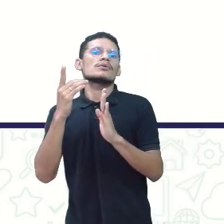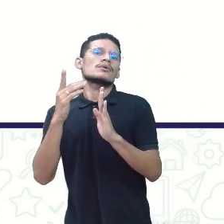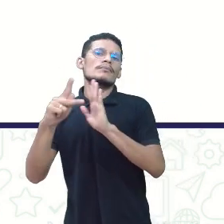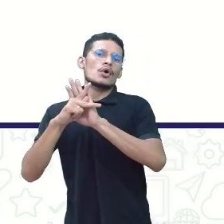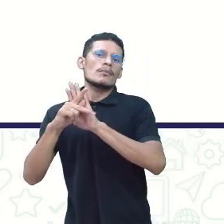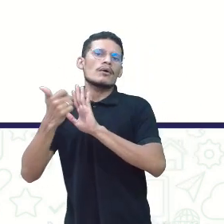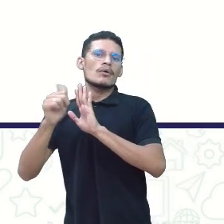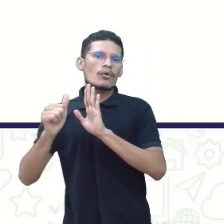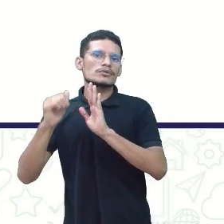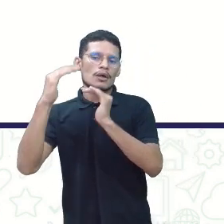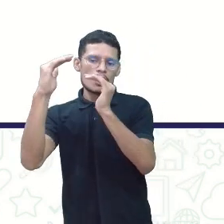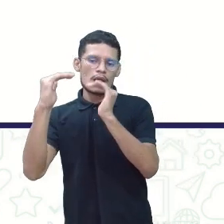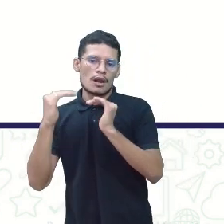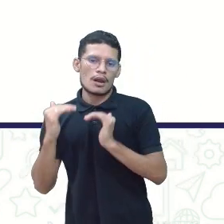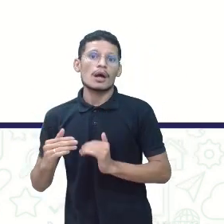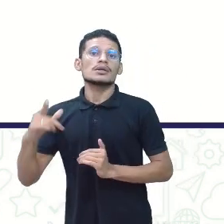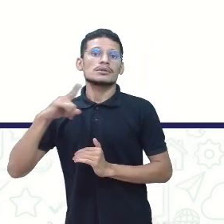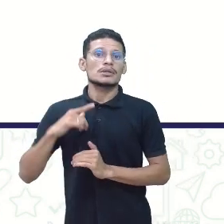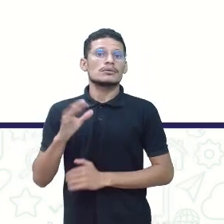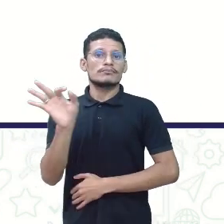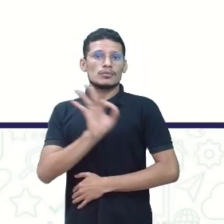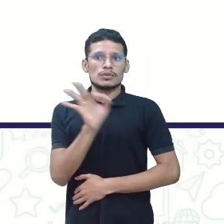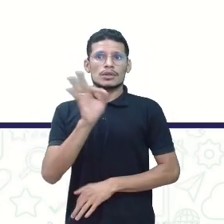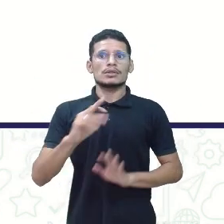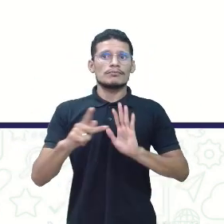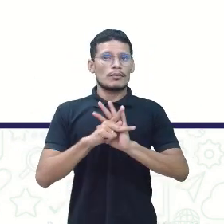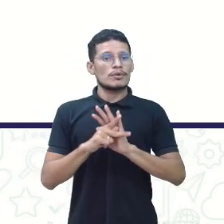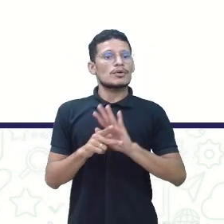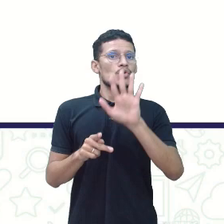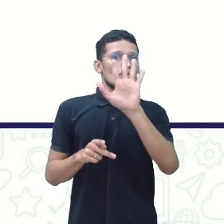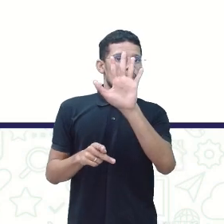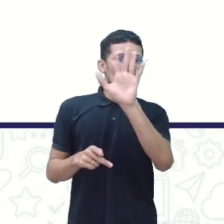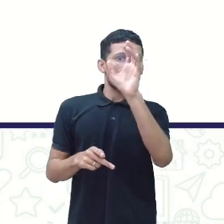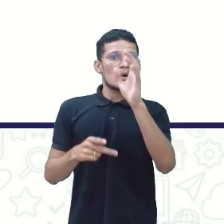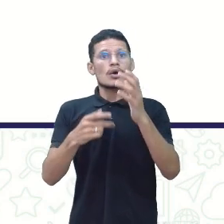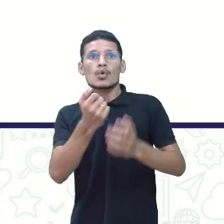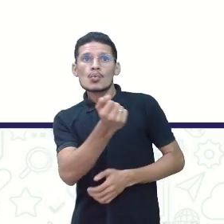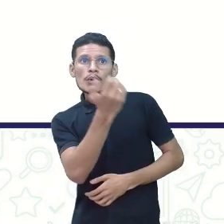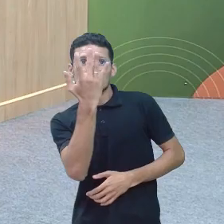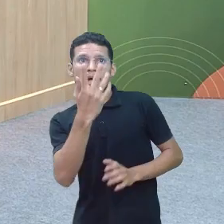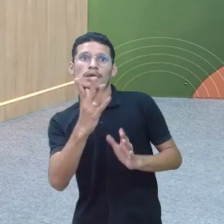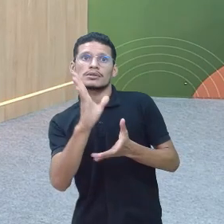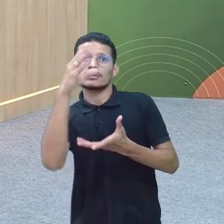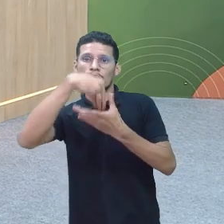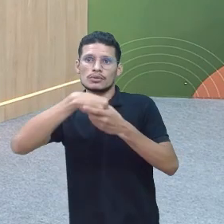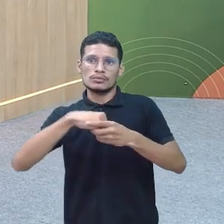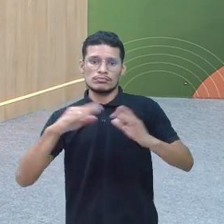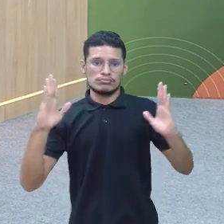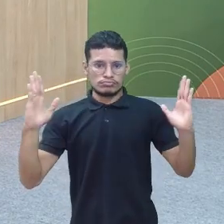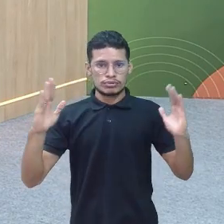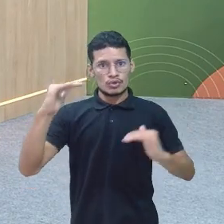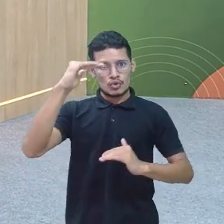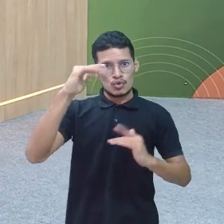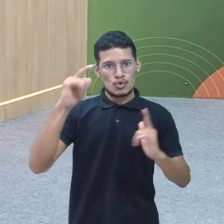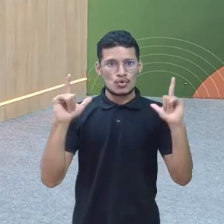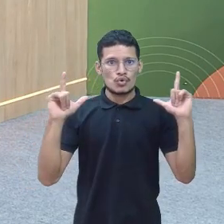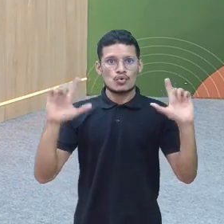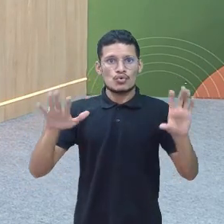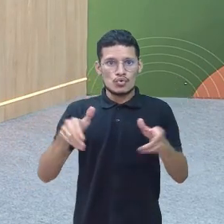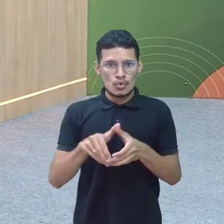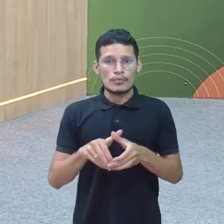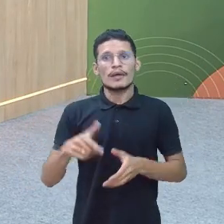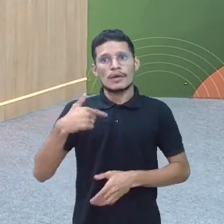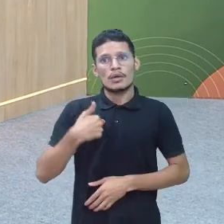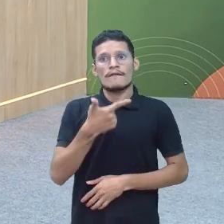gente vai ter a porcentagem dessa quantidade dentro desse conjunto. Vou colocar aqui o 21, que a gente vai usar bastante